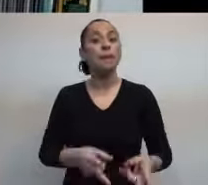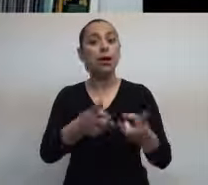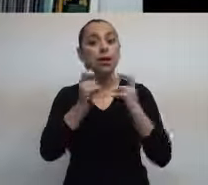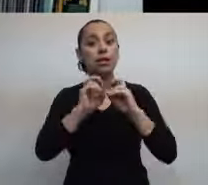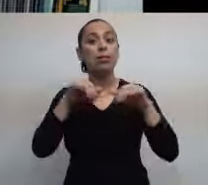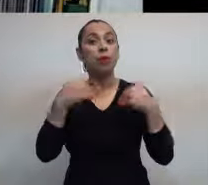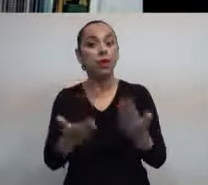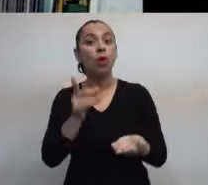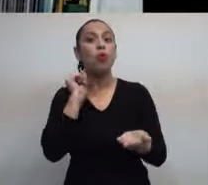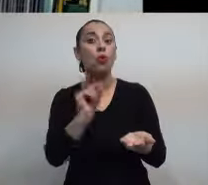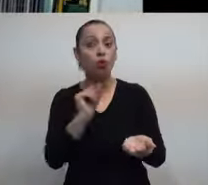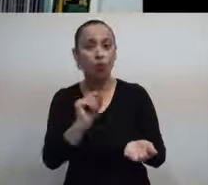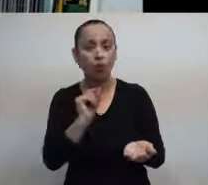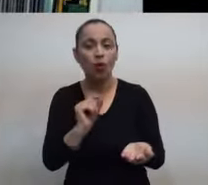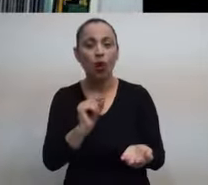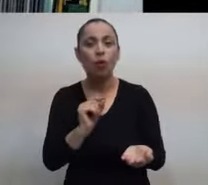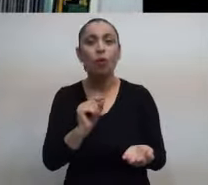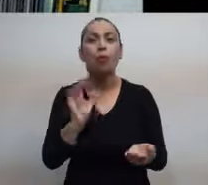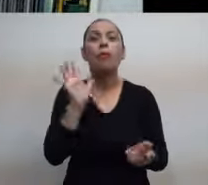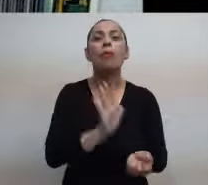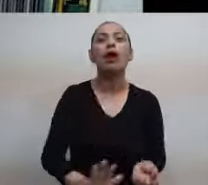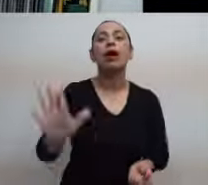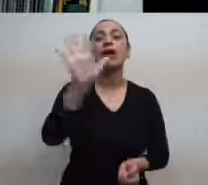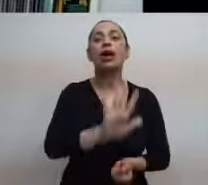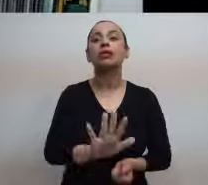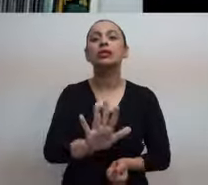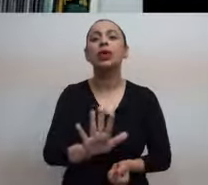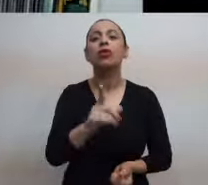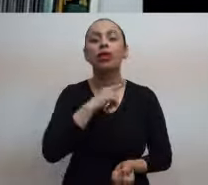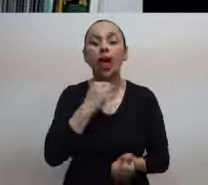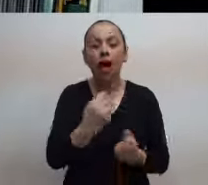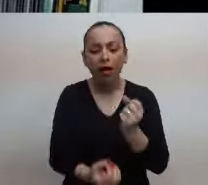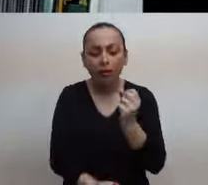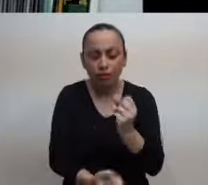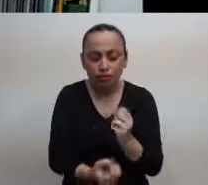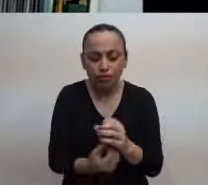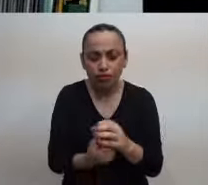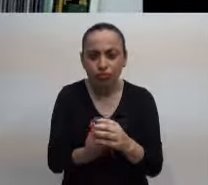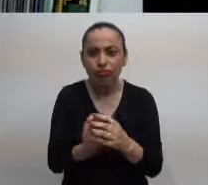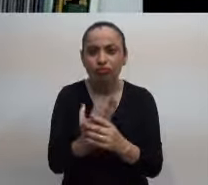Percebendo aí, talvez, uma nação em formação.